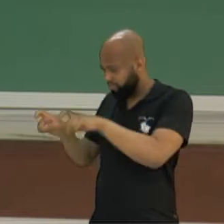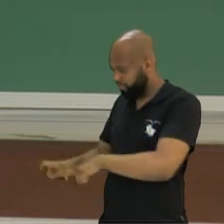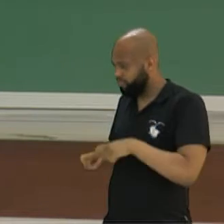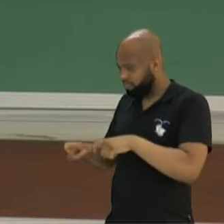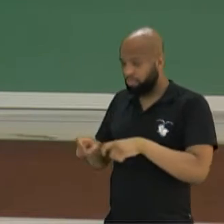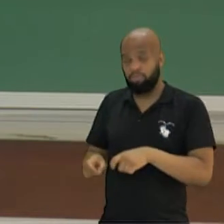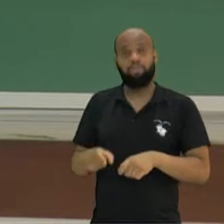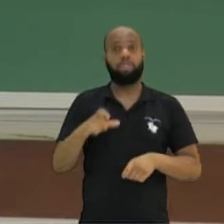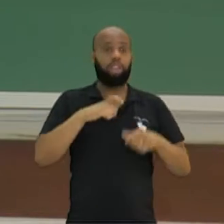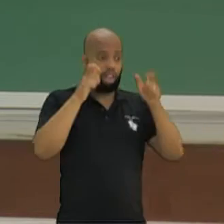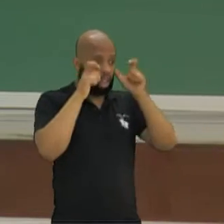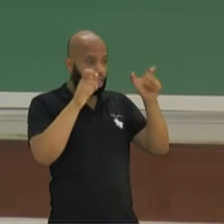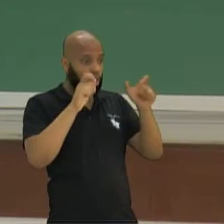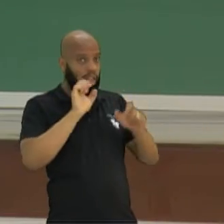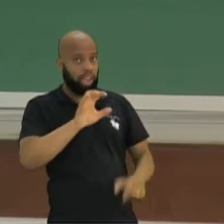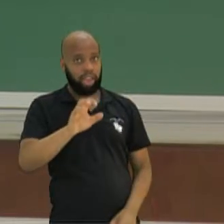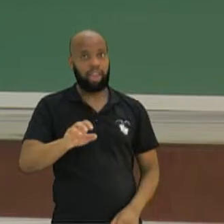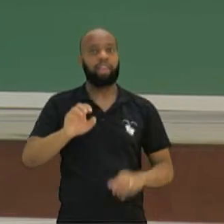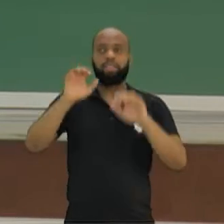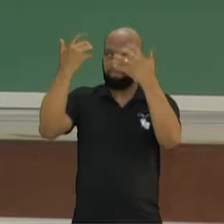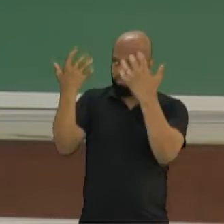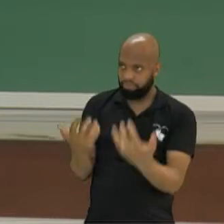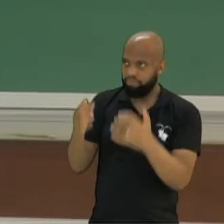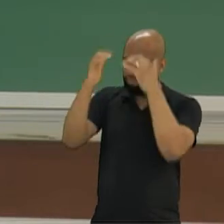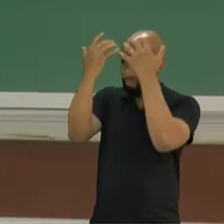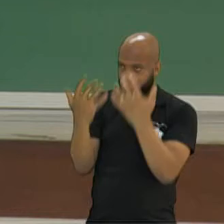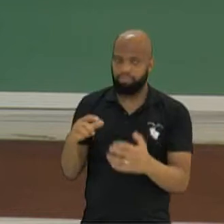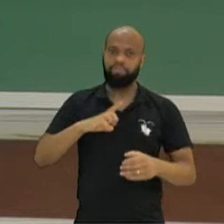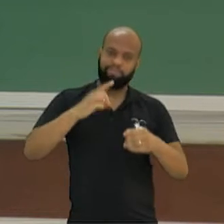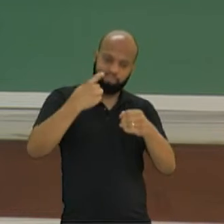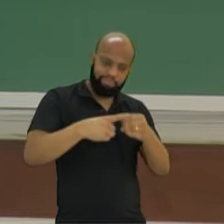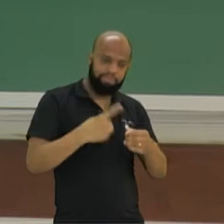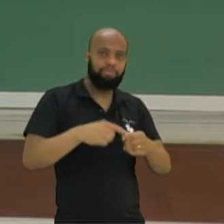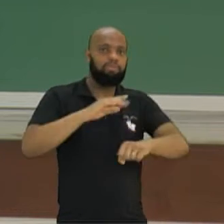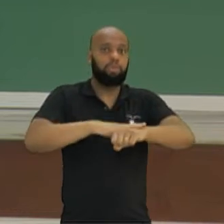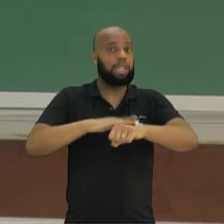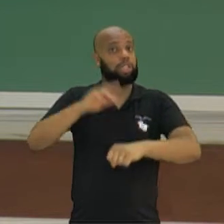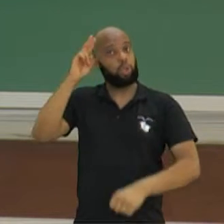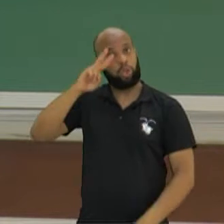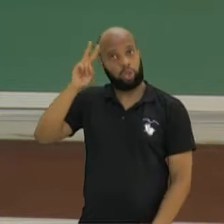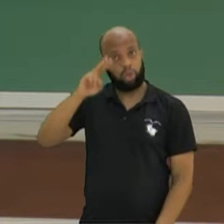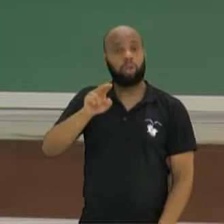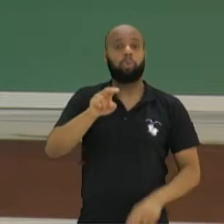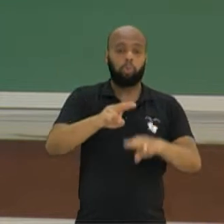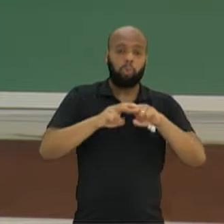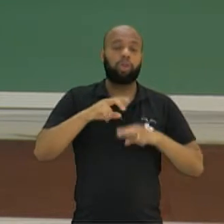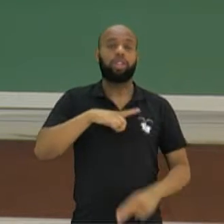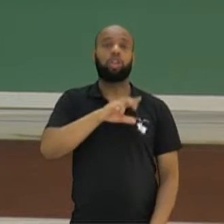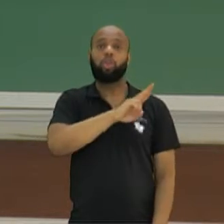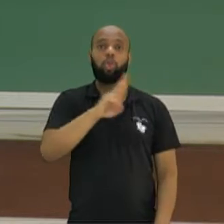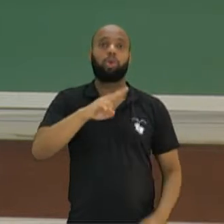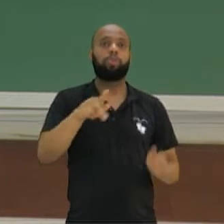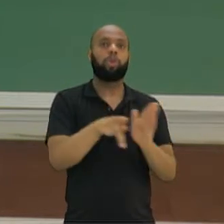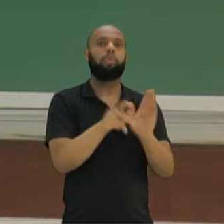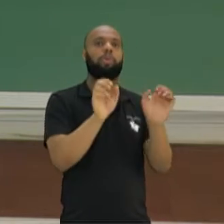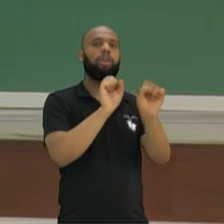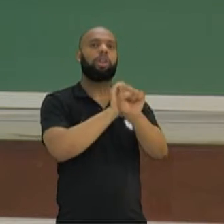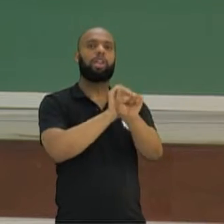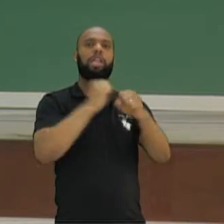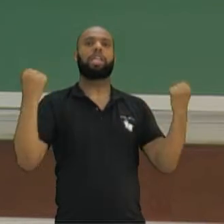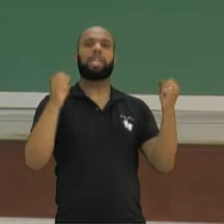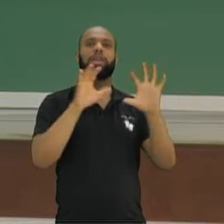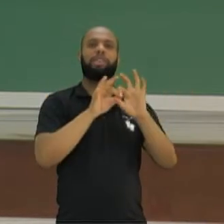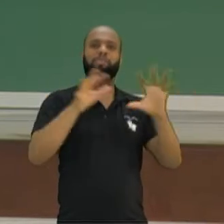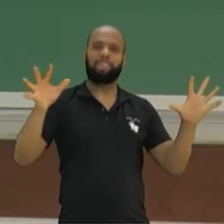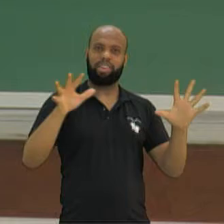a atenção, inclusive a cidade passa a se homenagear, né, por causa desse momento histórico bacana, por isso o nome de Redenção, né, de libertação. E